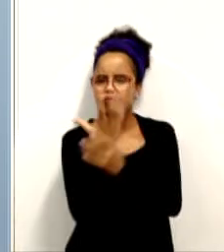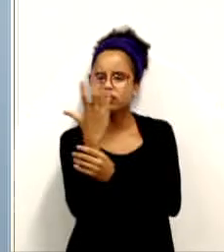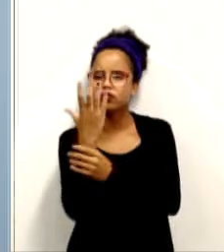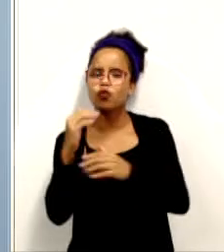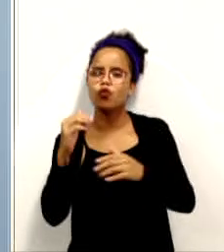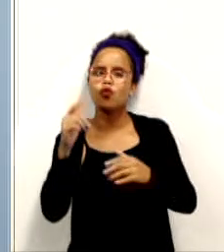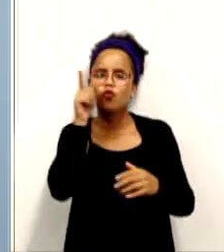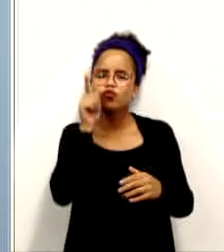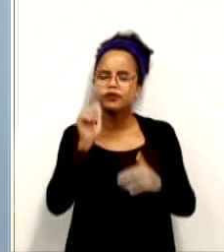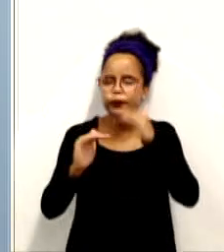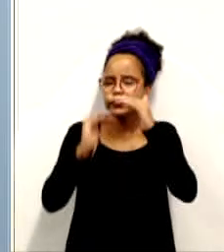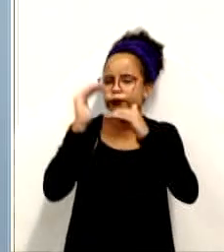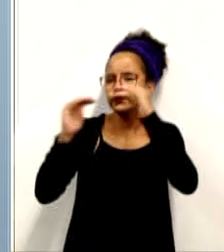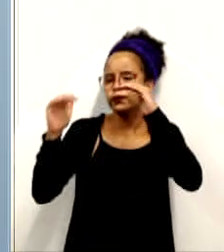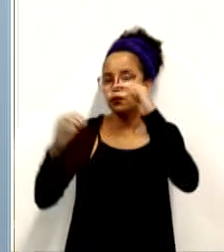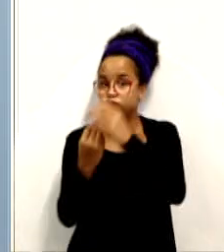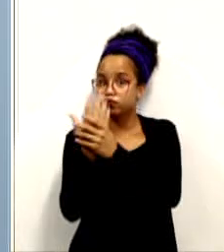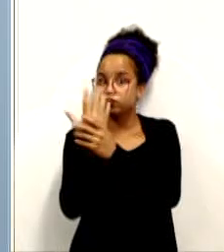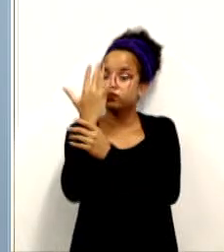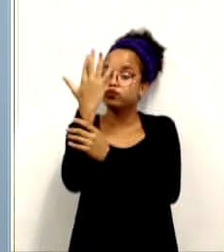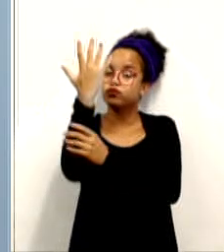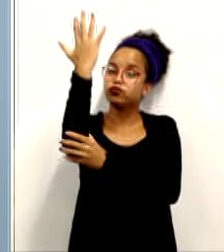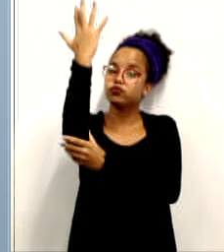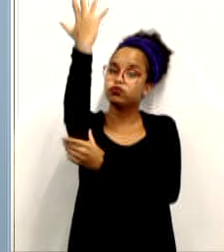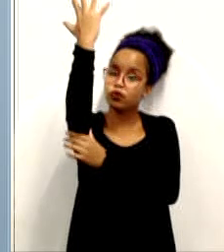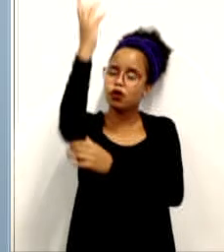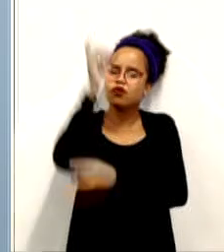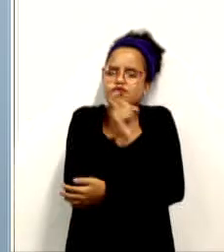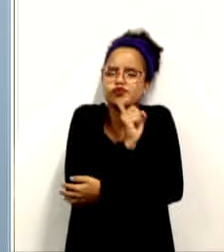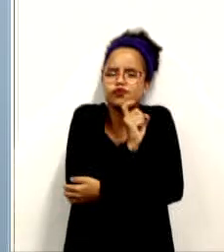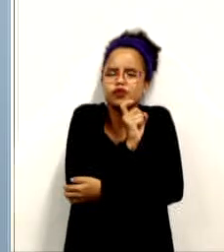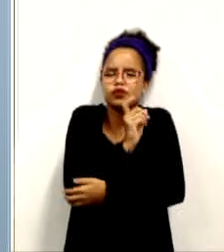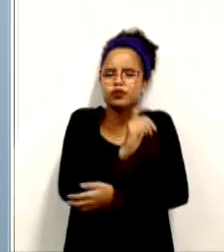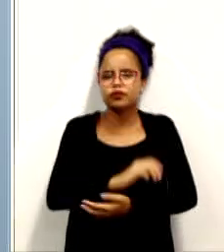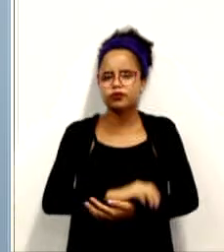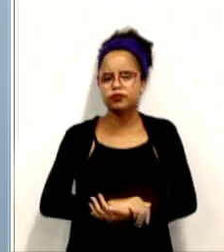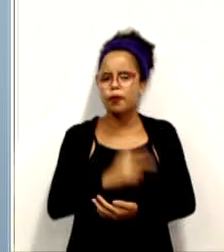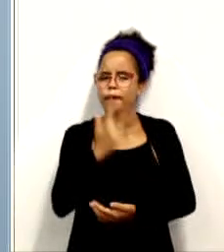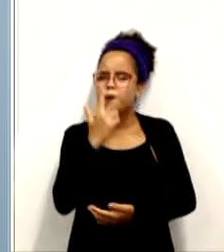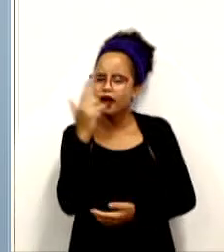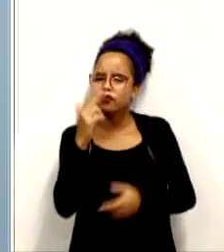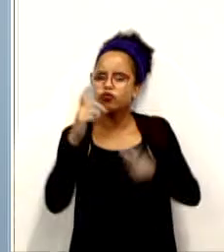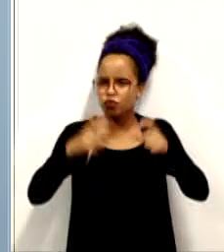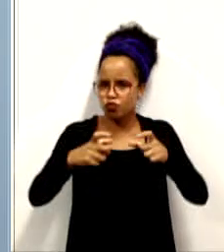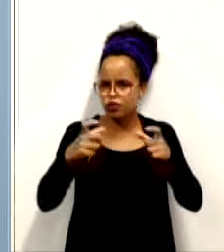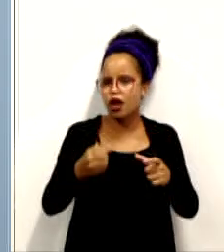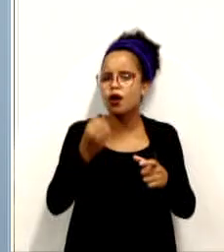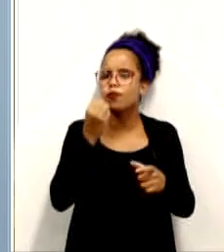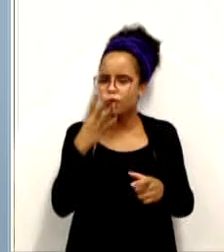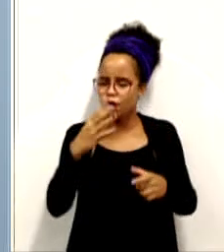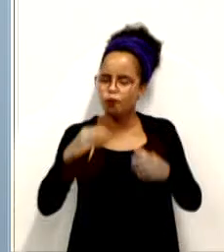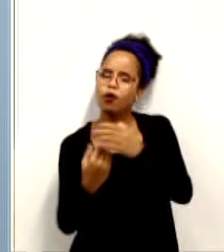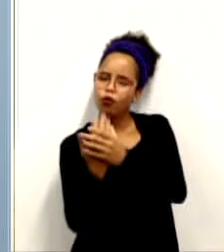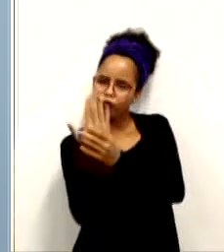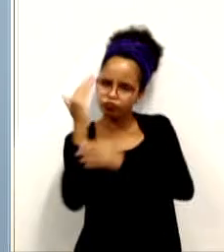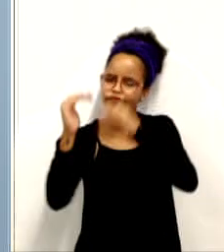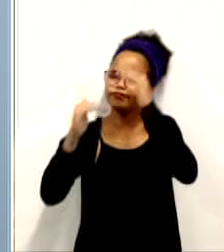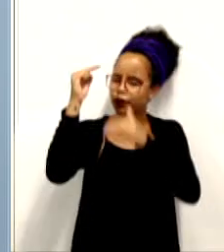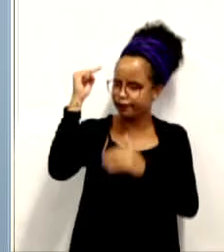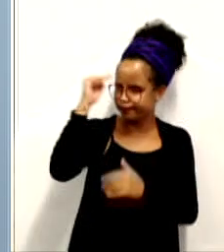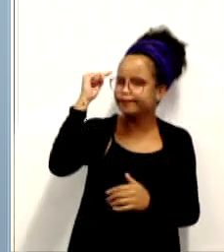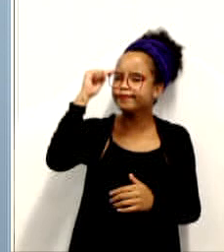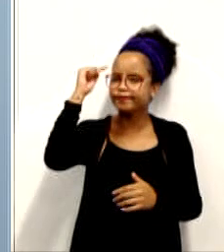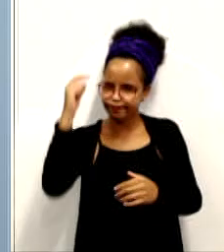no frio, né? Que parece ser um lugar ideal para que ele possa se desenvolver. Vamos pensar nessas